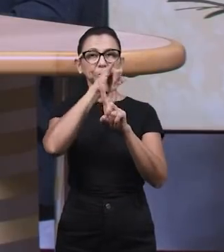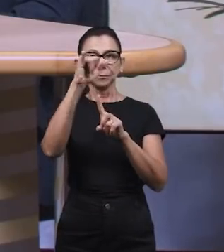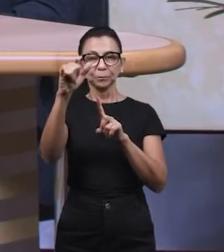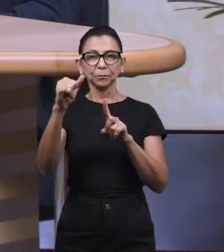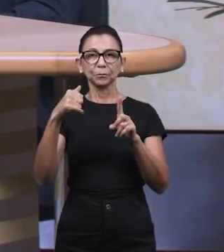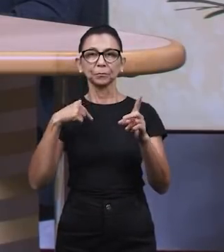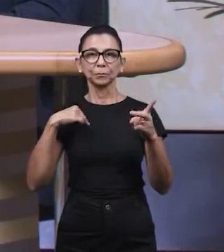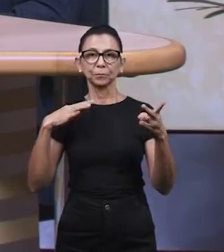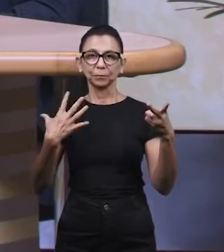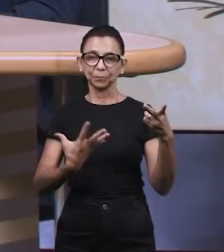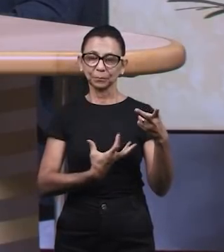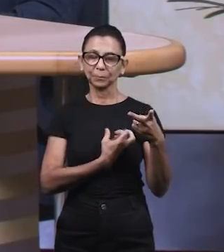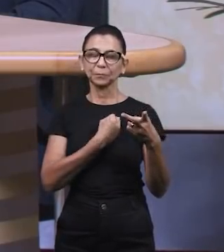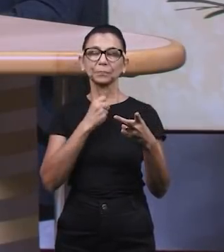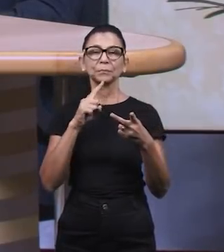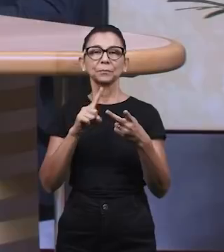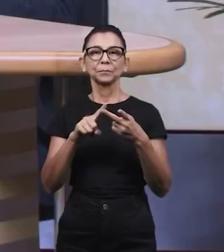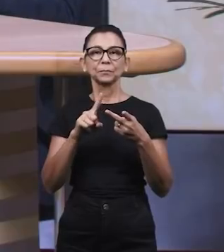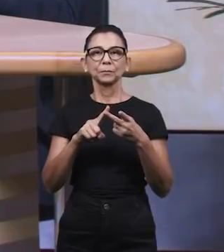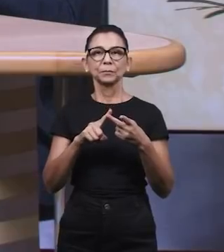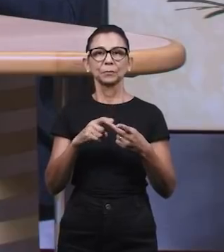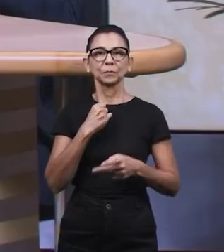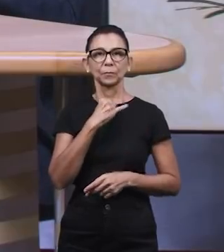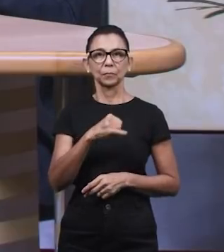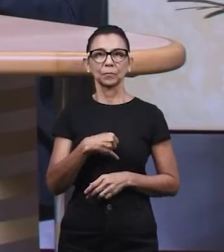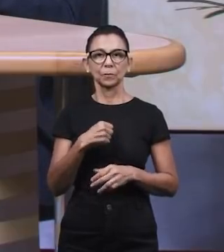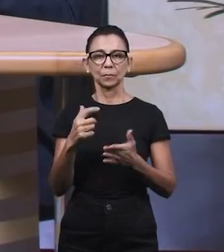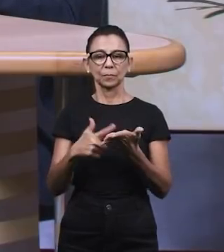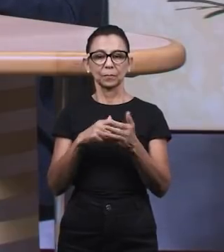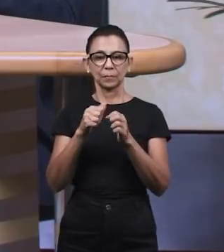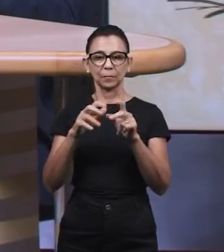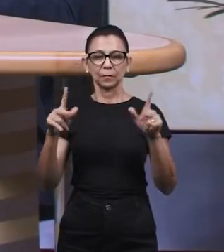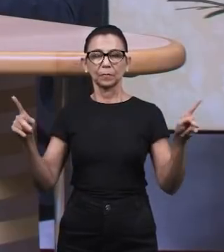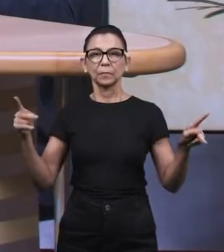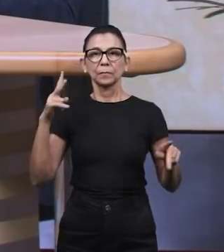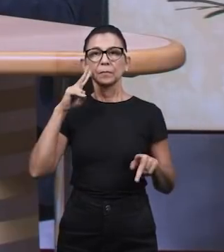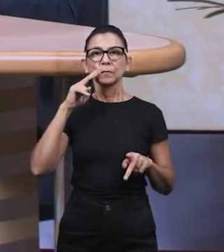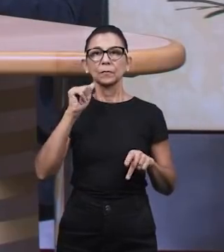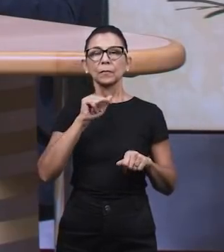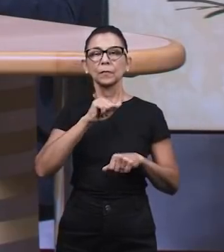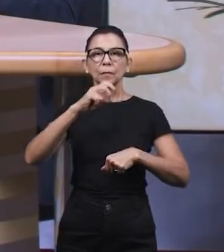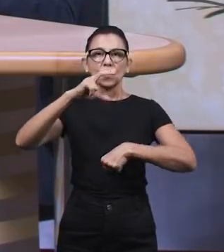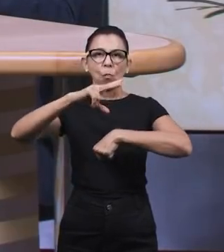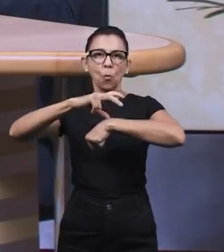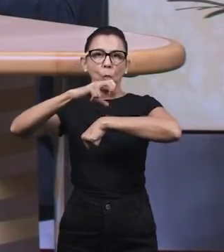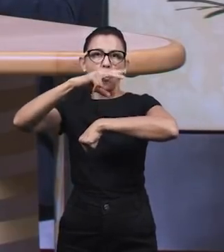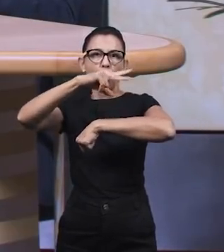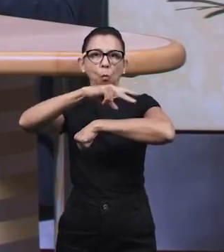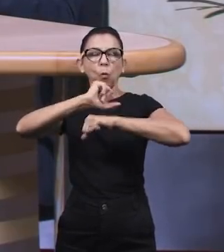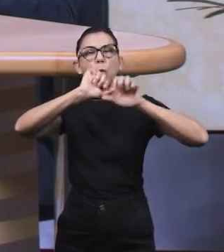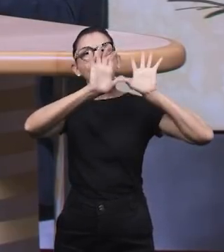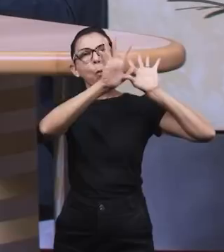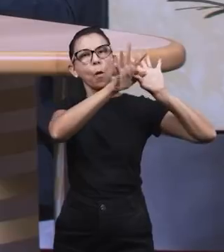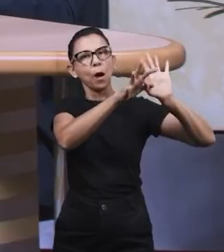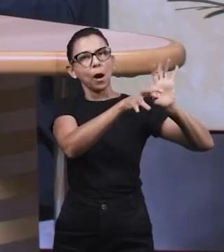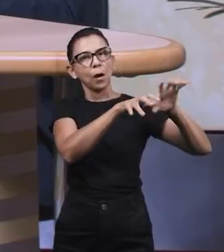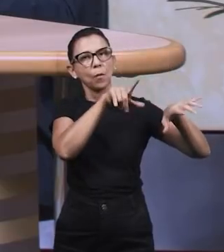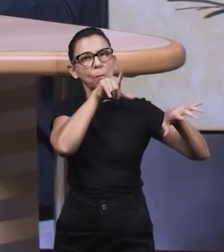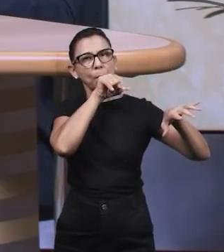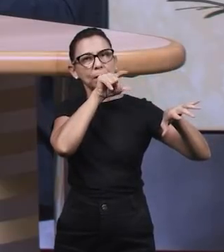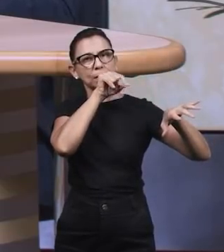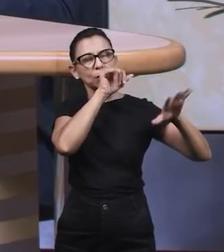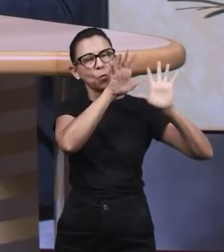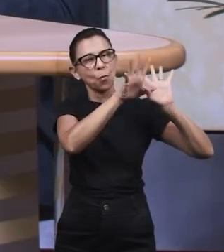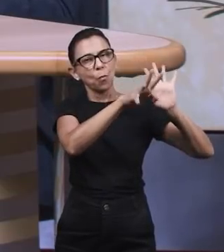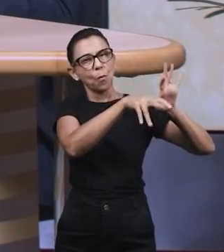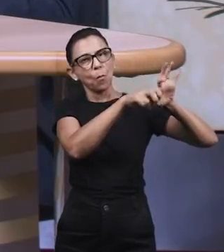profeta. João, em Apocalipse, vê a águia voando, né? Quando ele diz assim que a águia voando era uma figura do